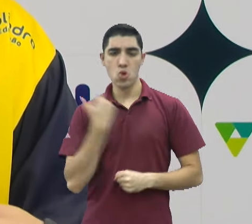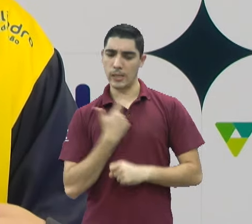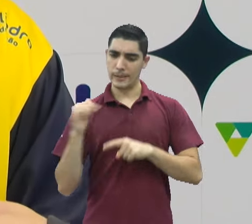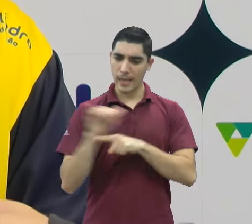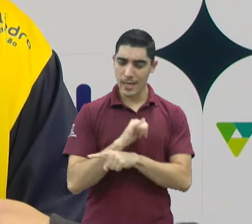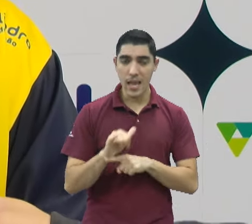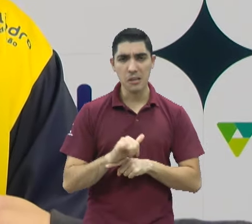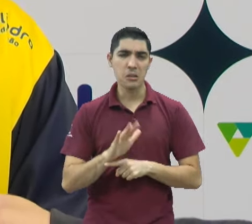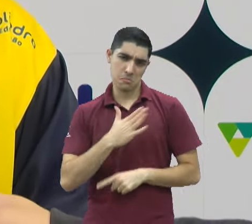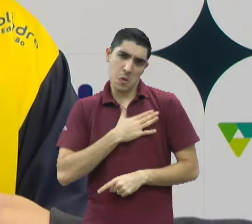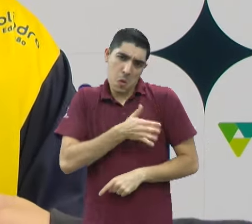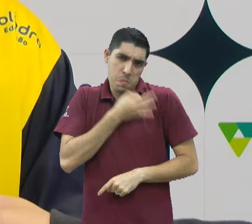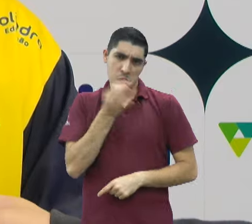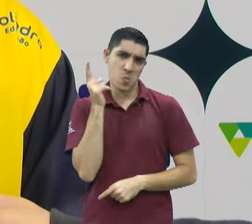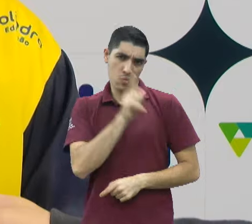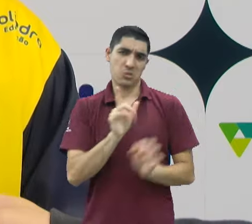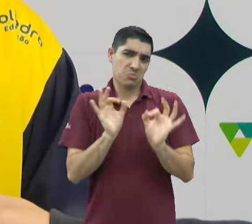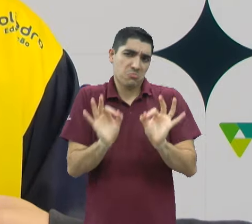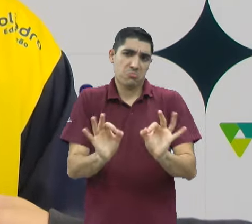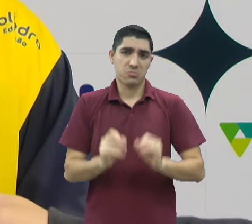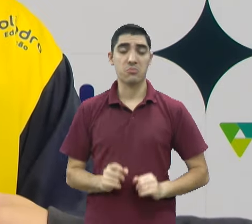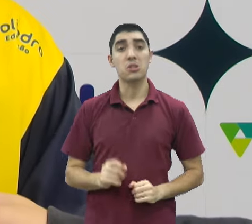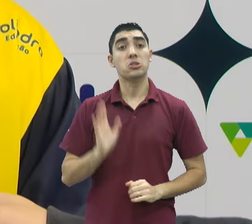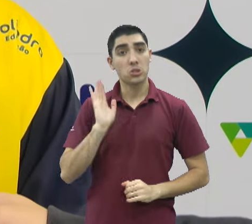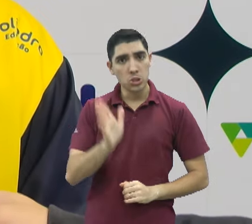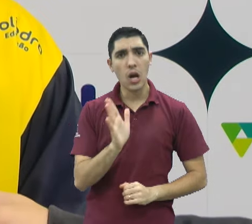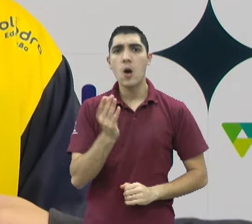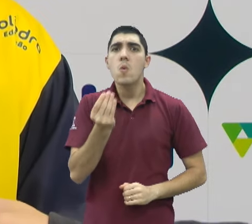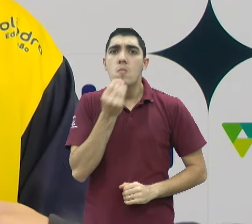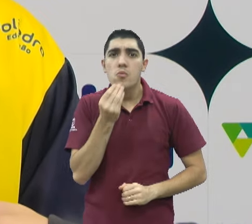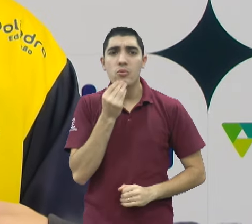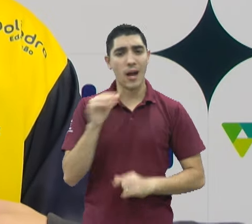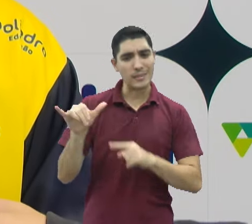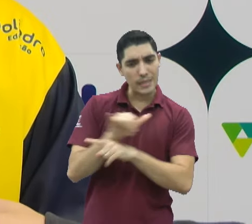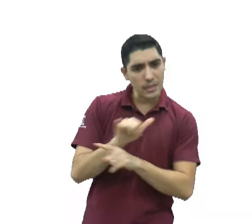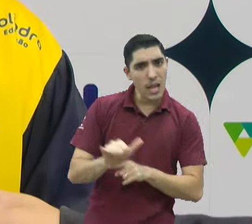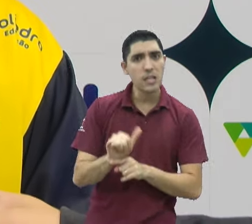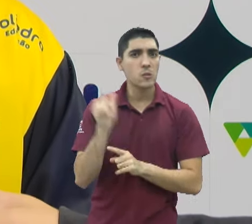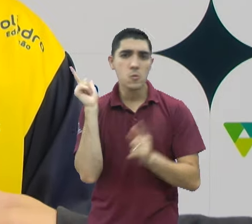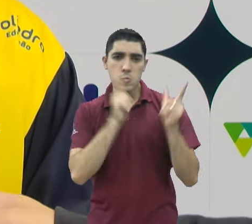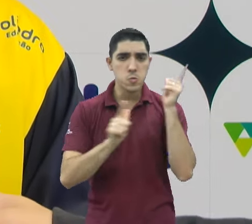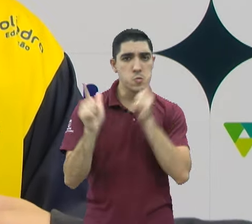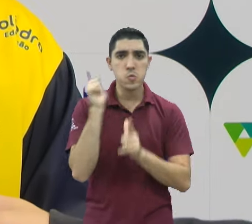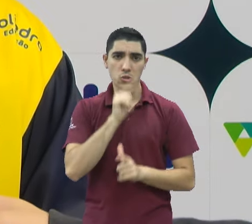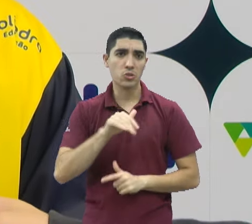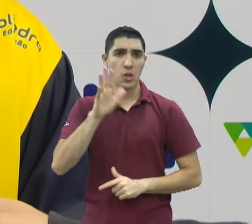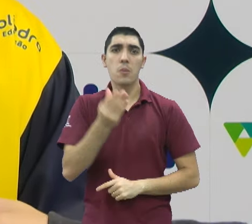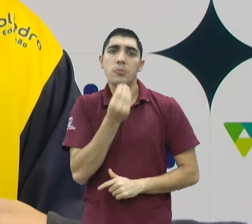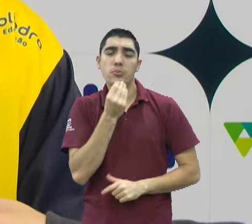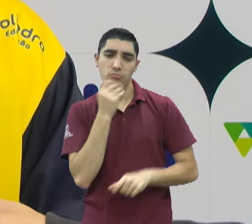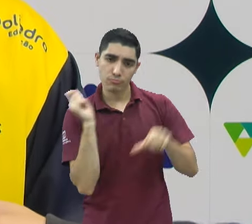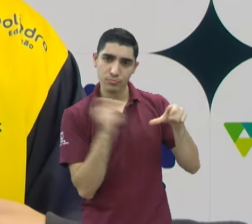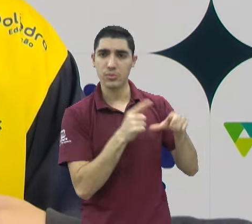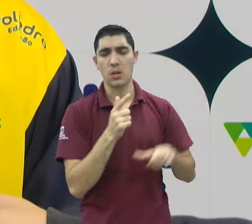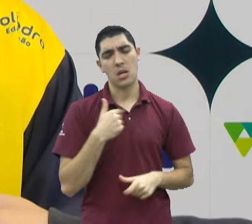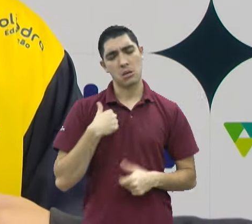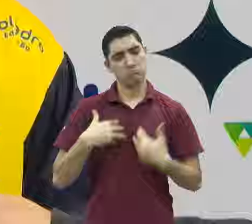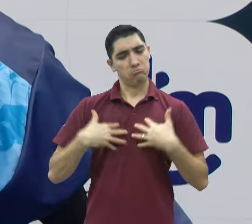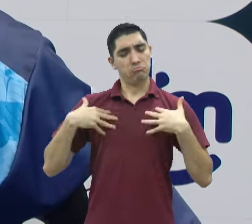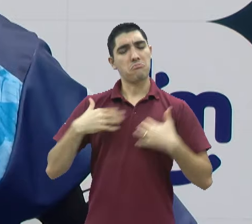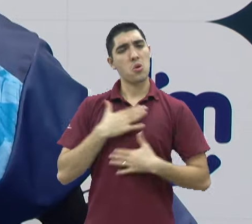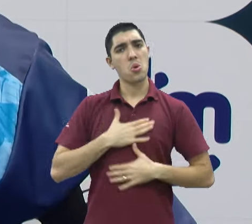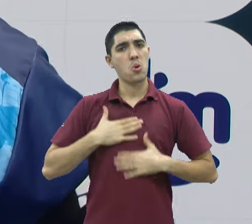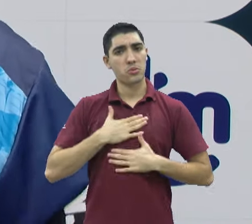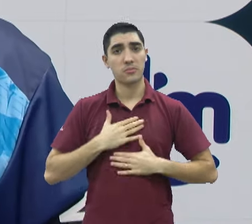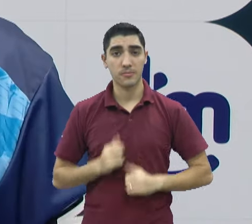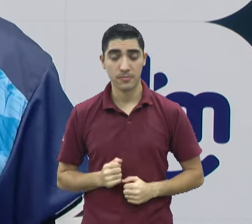colocou. A gente criou muito mais chances de gol do que eles, então saio satisfeito com o rendimento da equipe.